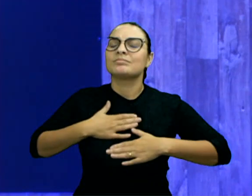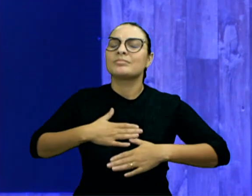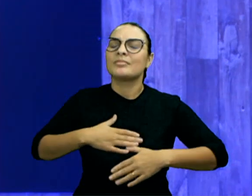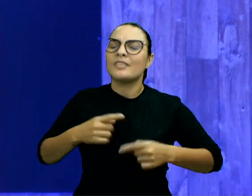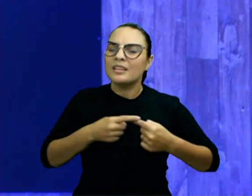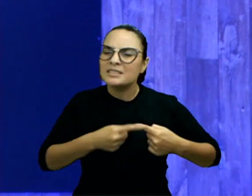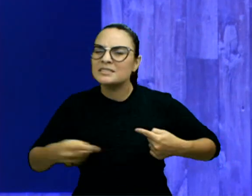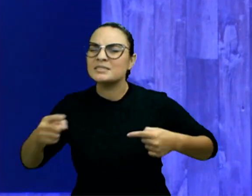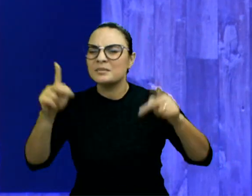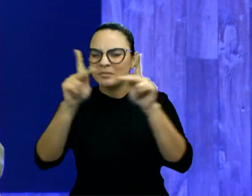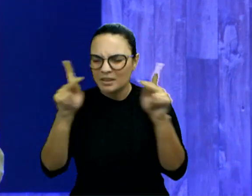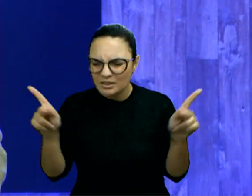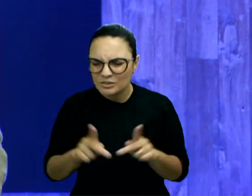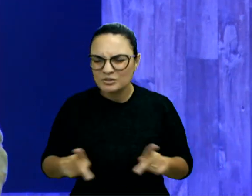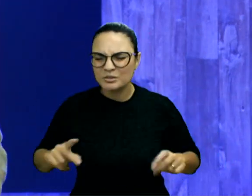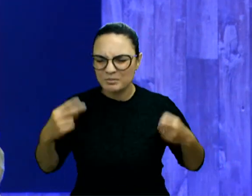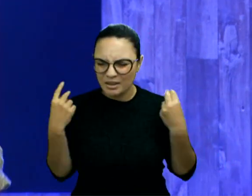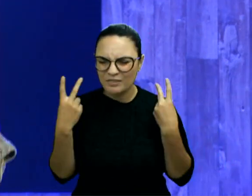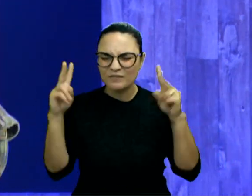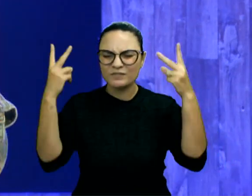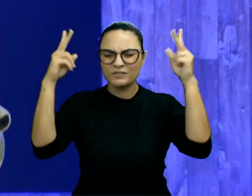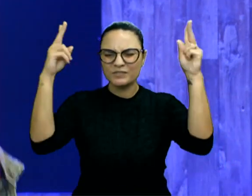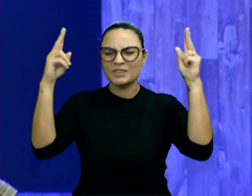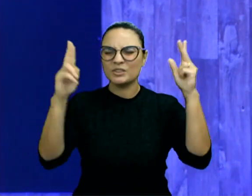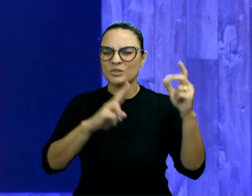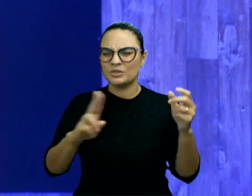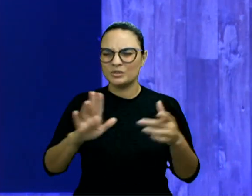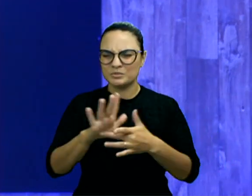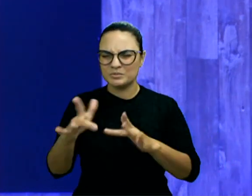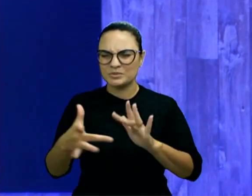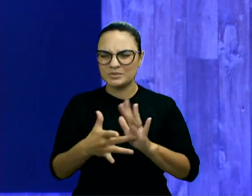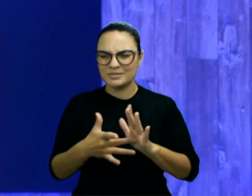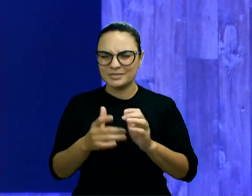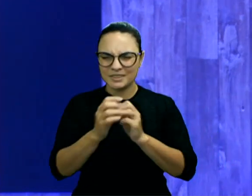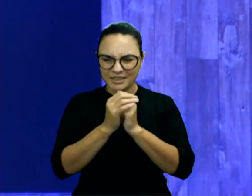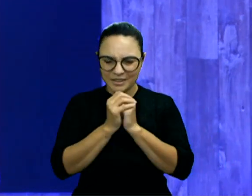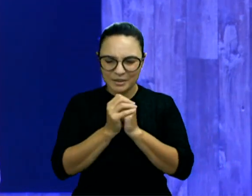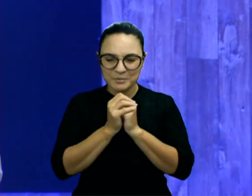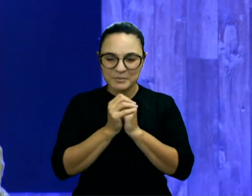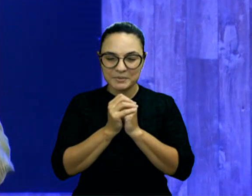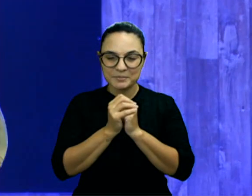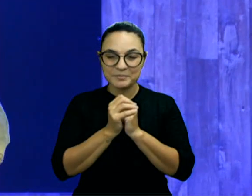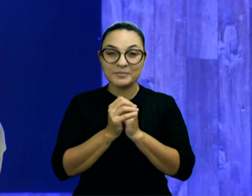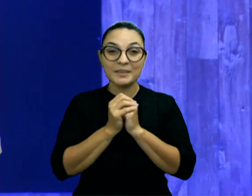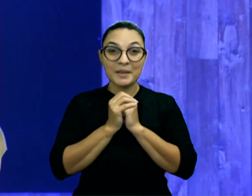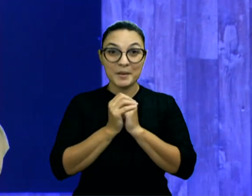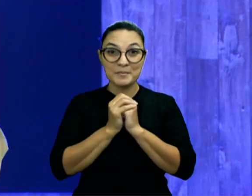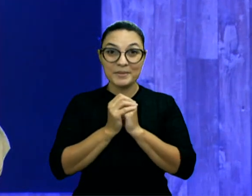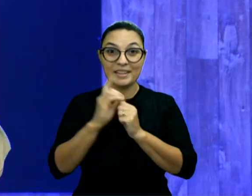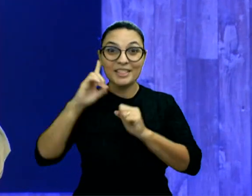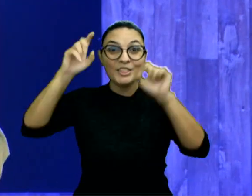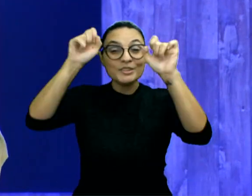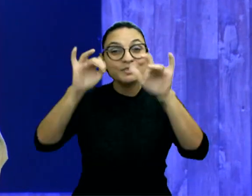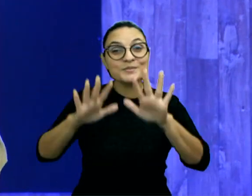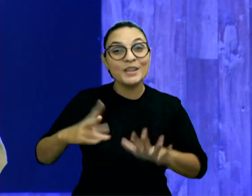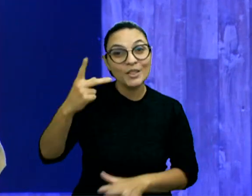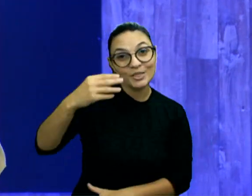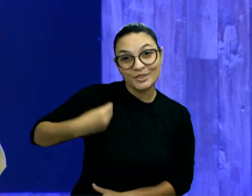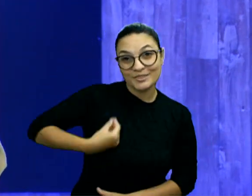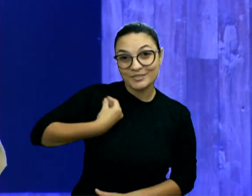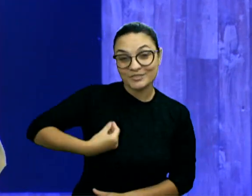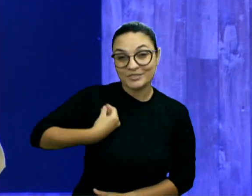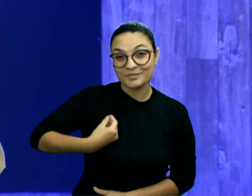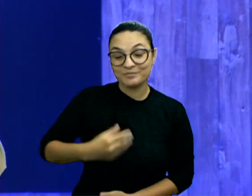paz, de vitória, de bênçãos, em nome de Jesus. Amém. Amém? Que Deus abençoe muito sua